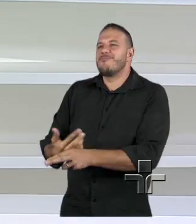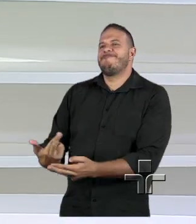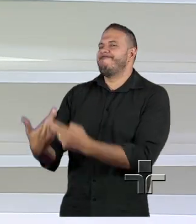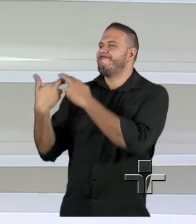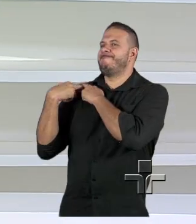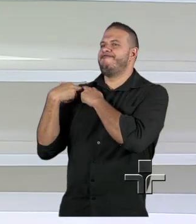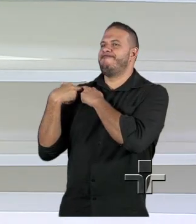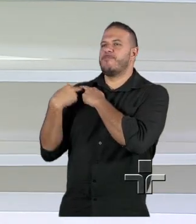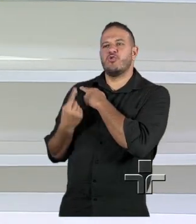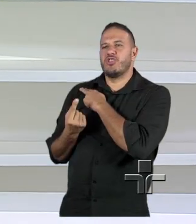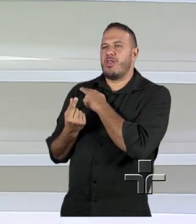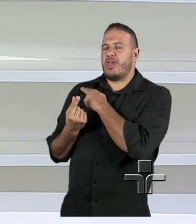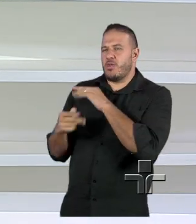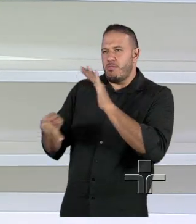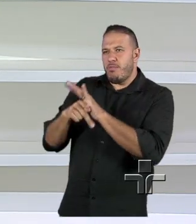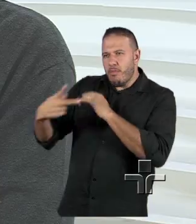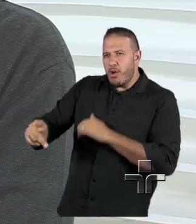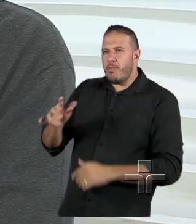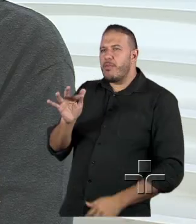responsável com o dinheiro dos nossos franqueados.